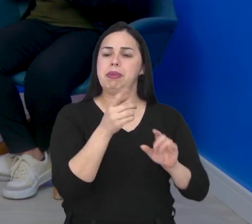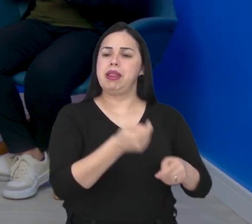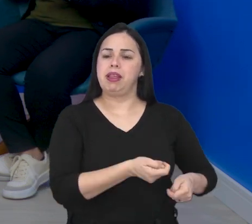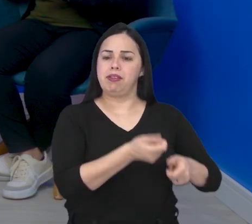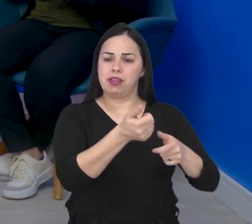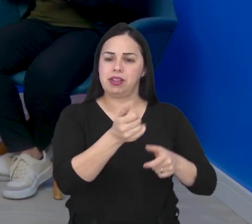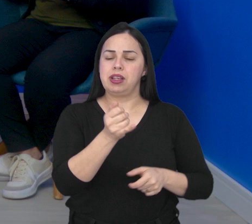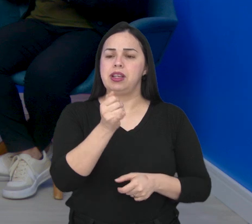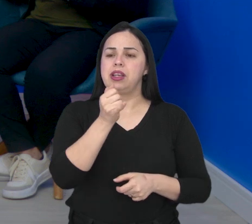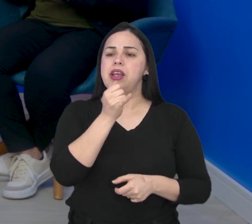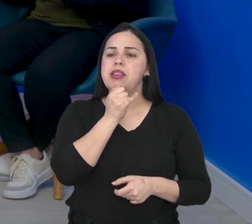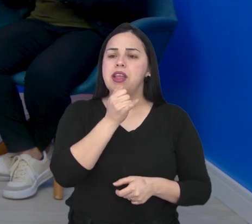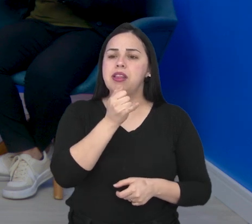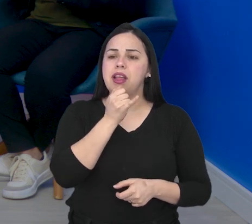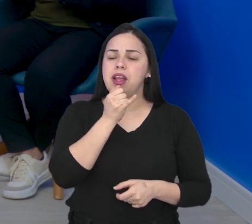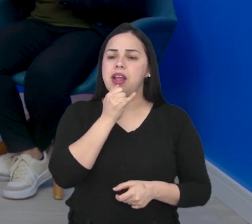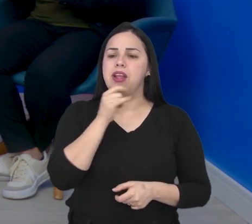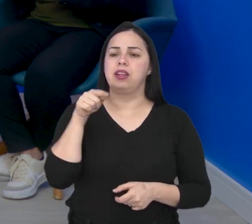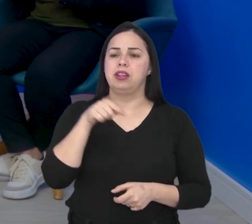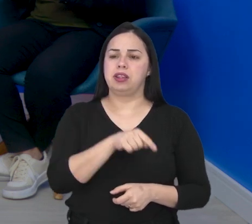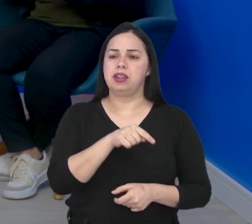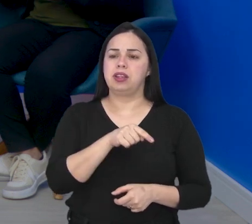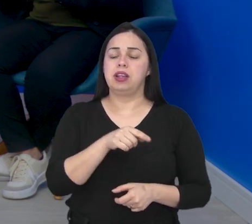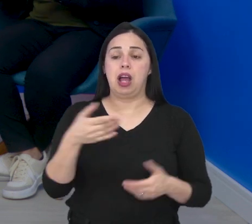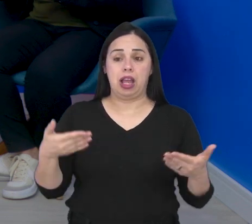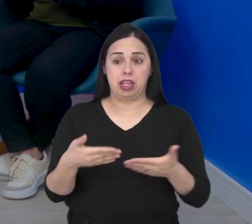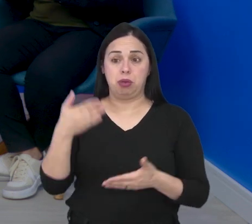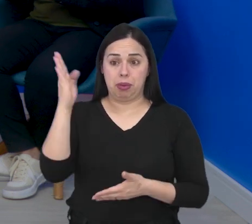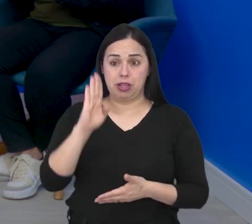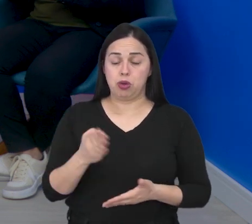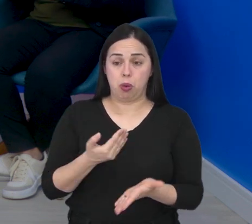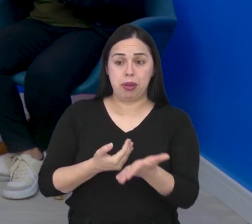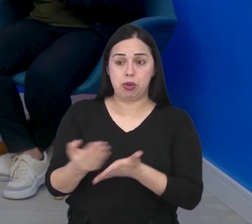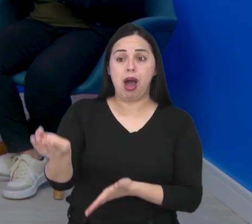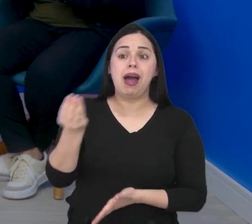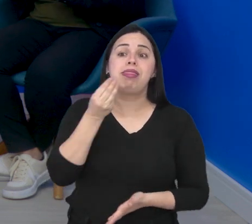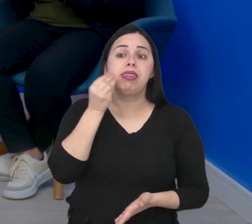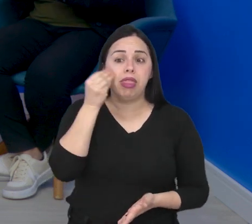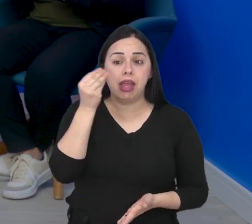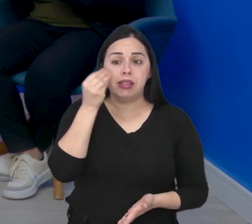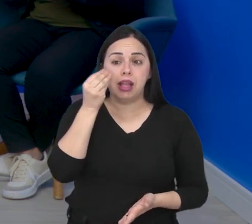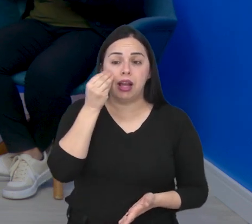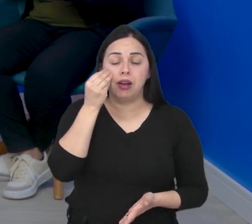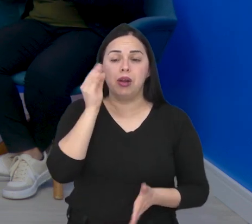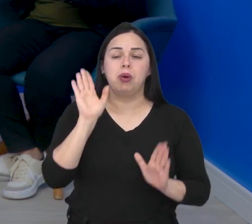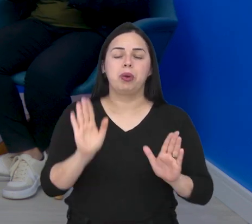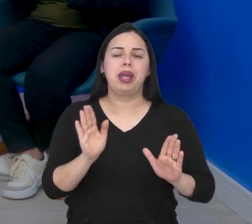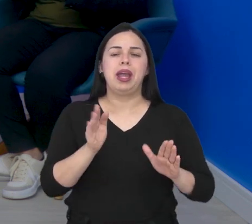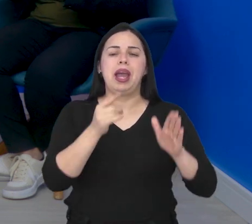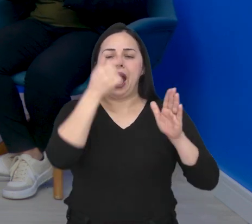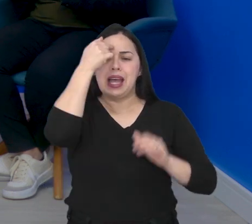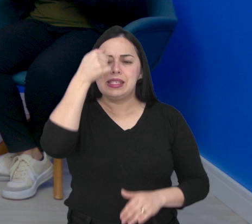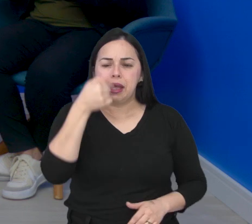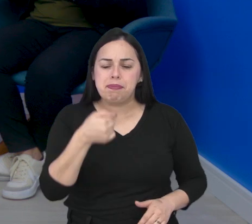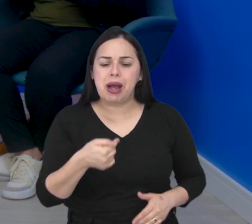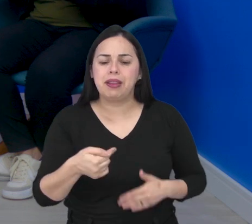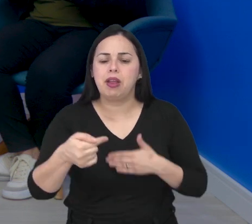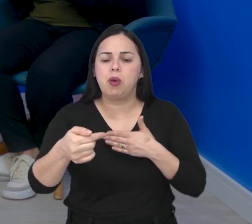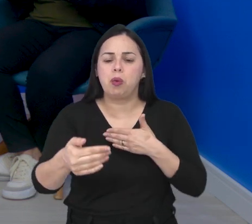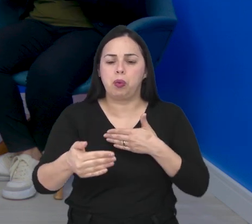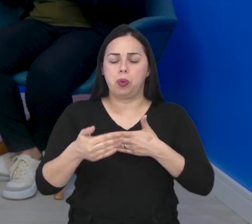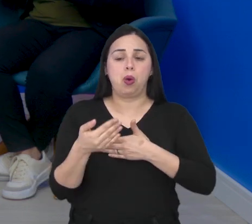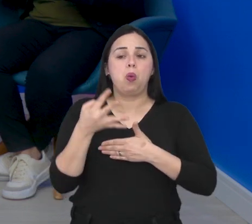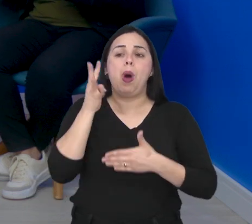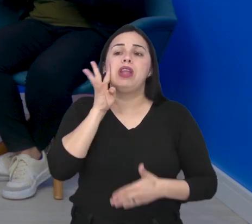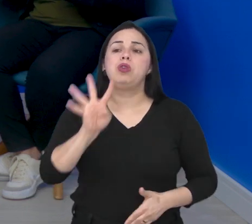A gente tem o exemplo da 4-Day Week, né, que é um programa que está sendo testado no Brasil, que deixa a semana um pouquinho mais curta, né, os trabalhadores